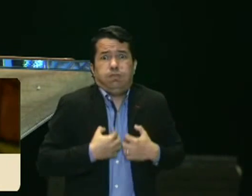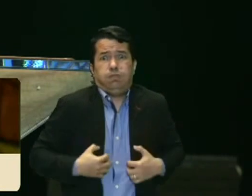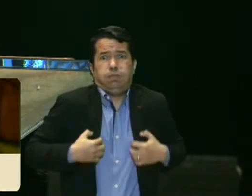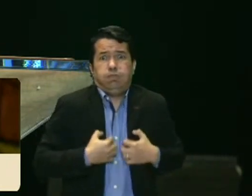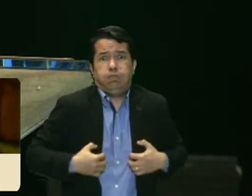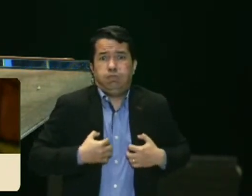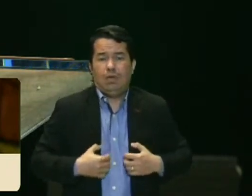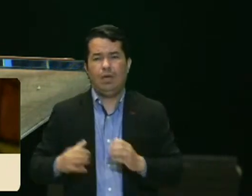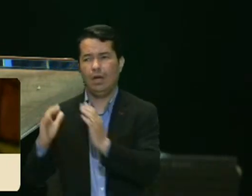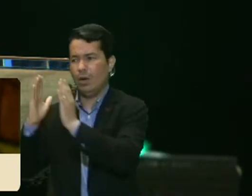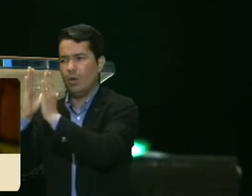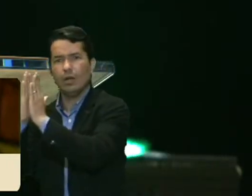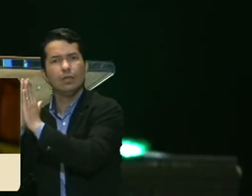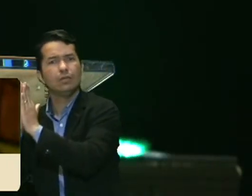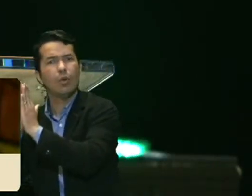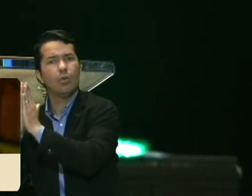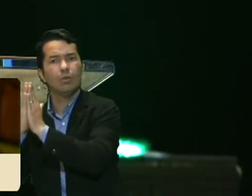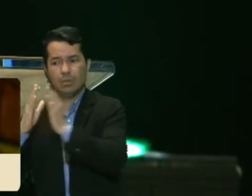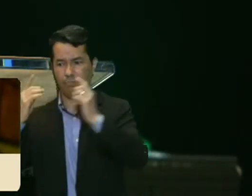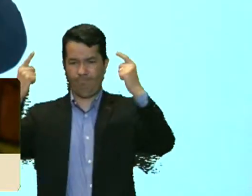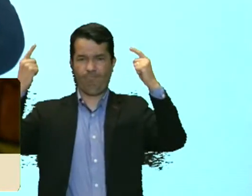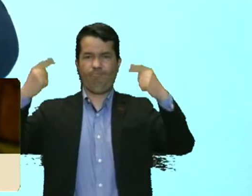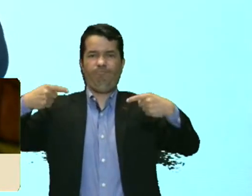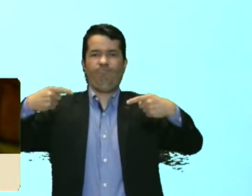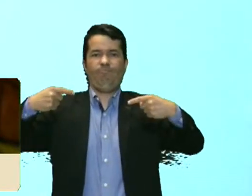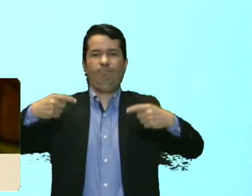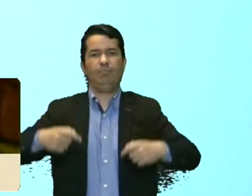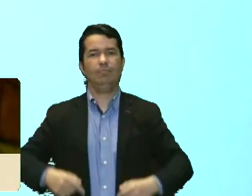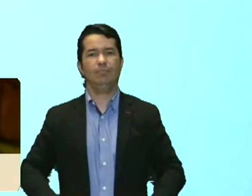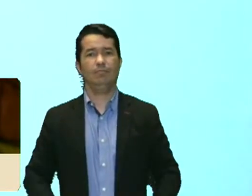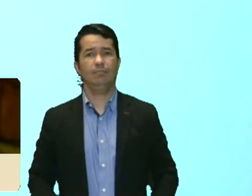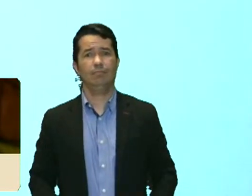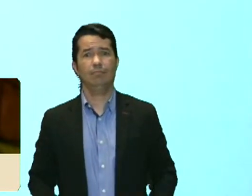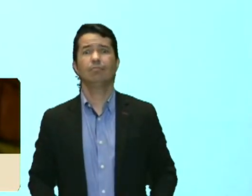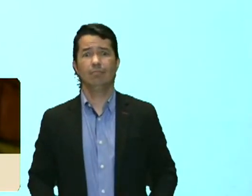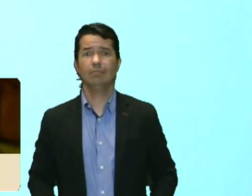mas totalmente antagônicas, totalmente distantes uma da outra.